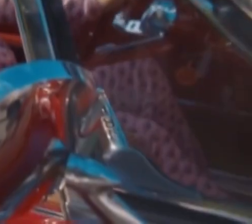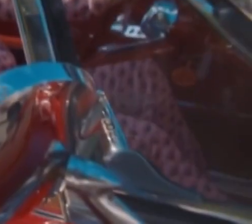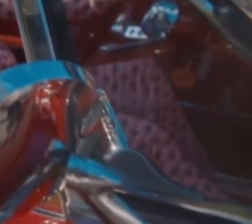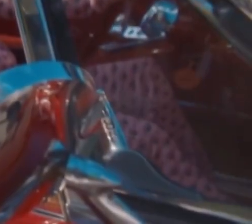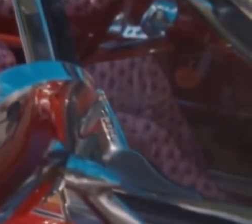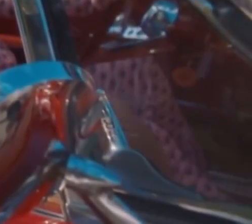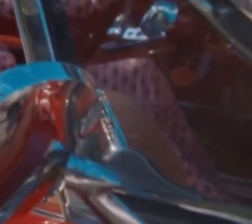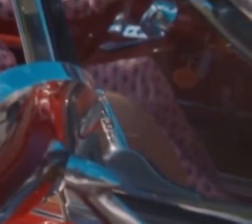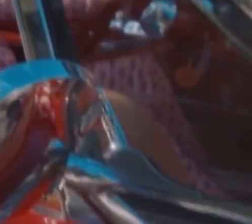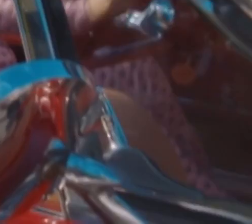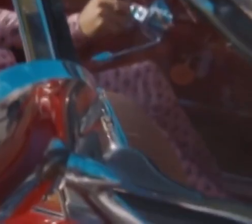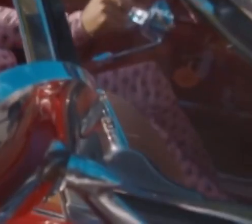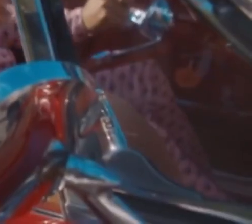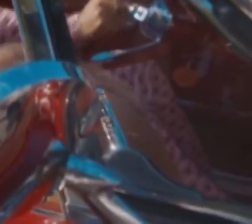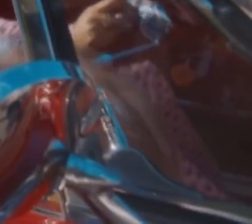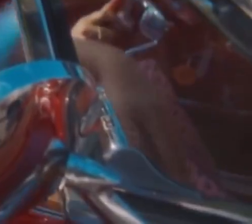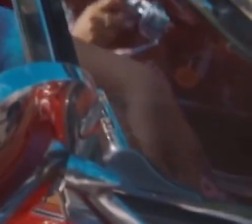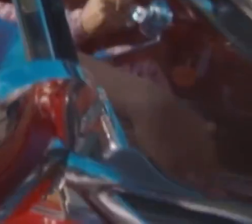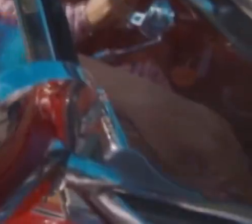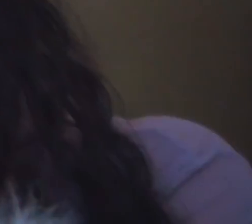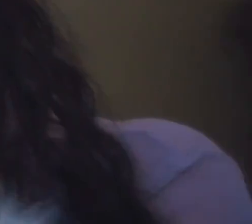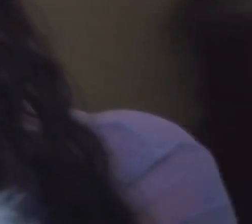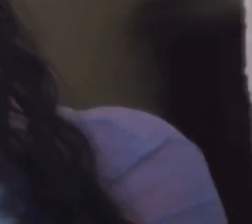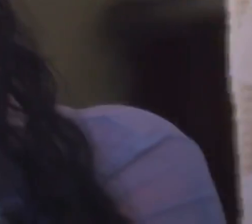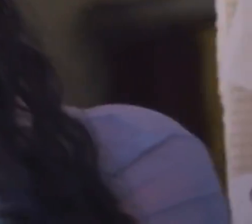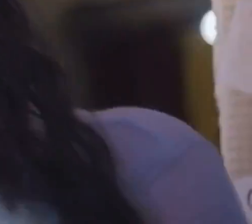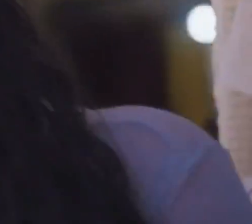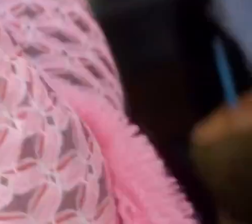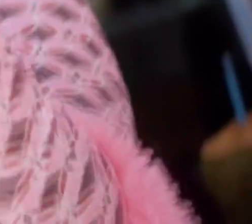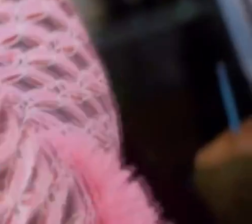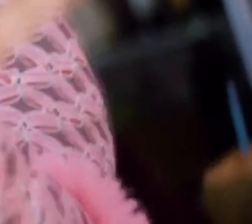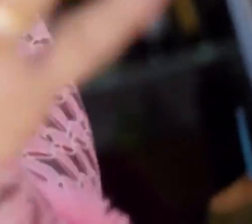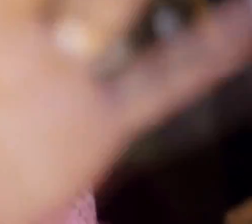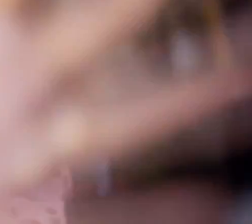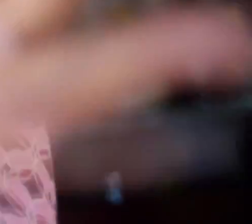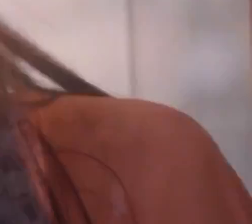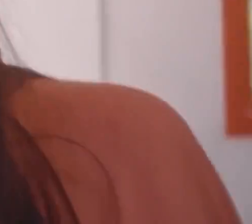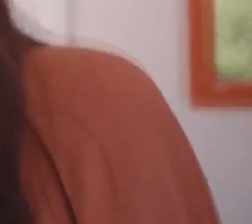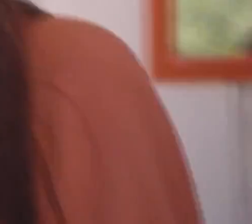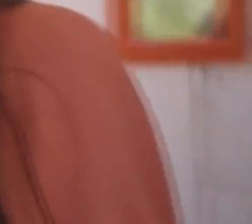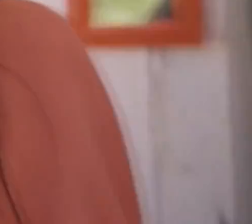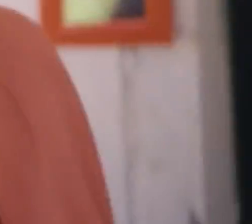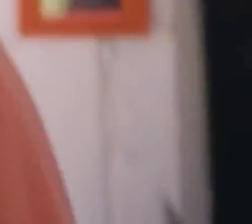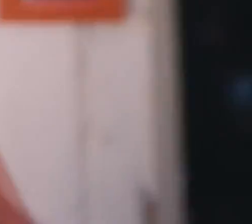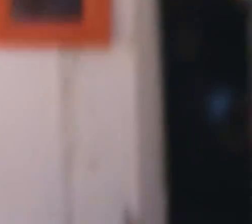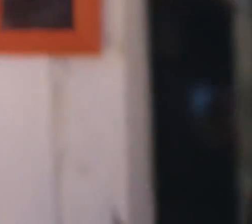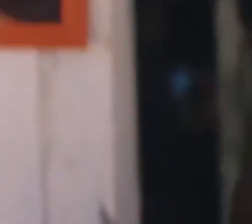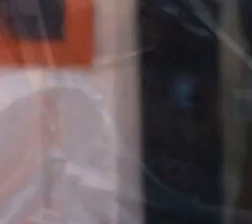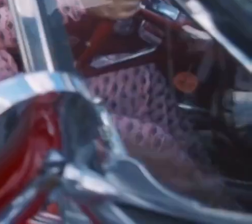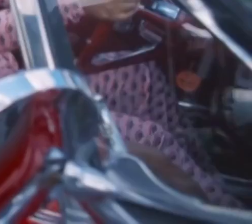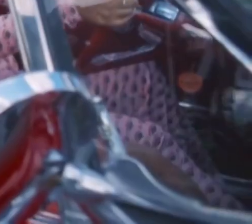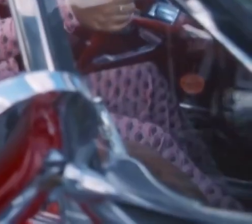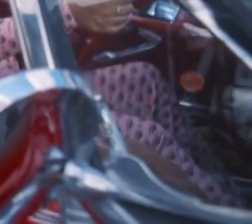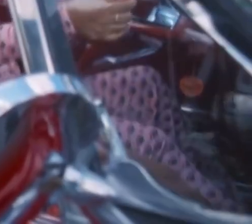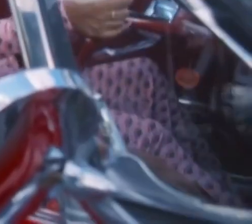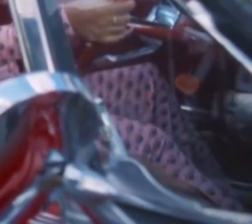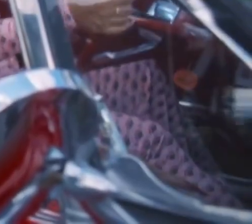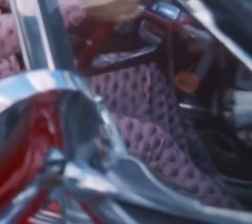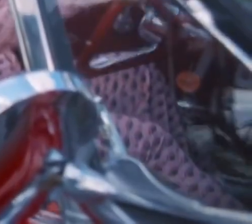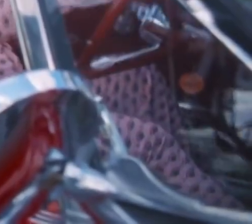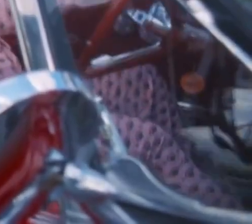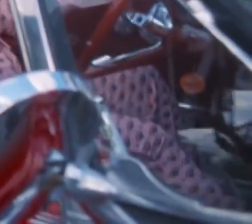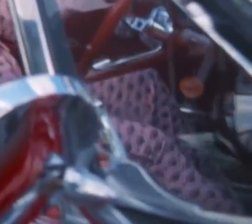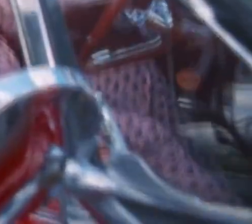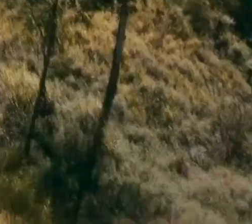Amor, vem ser meu dia bom. Deixa todo dia, que hoje é dia de não ter